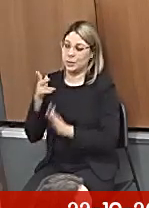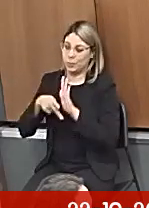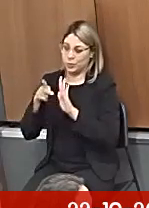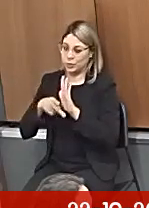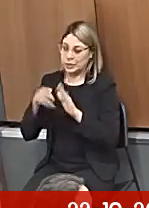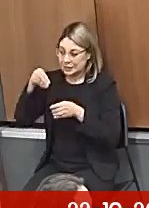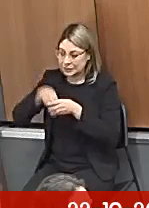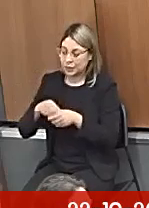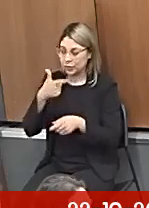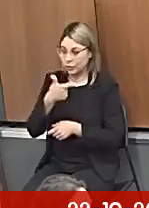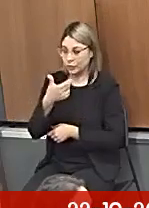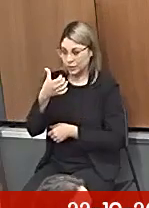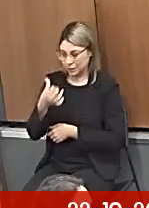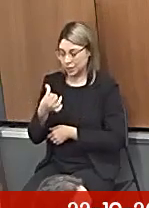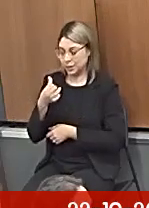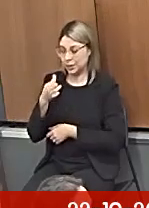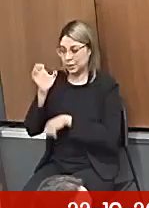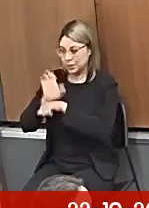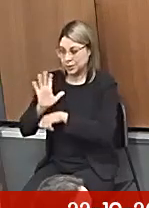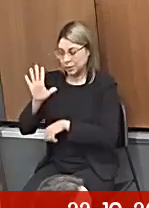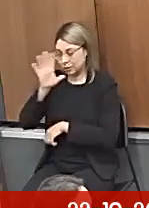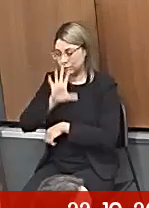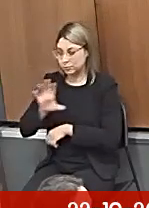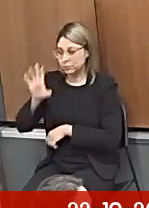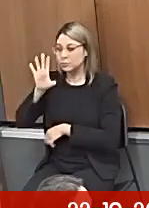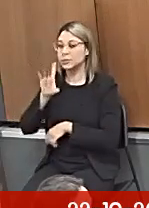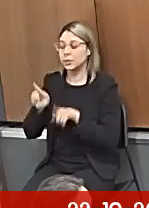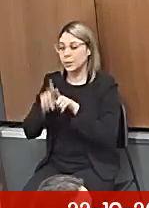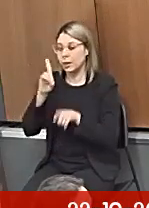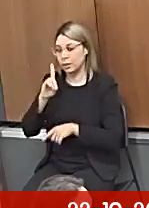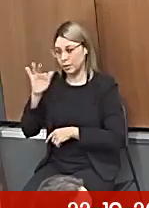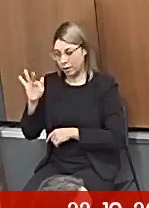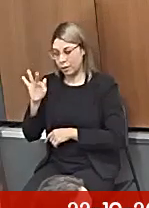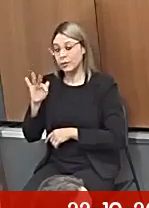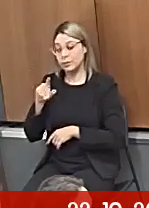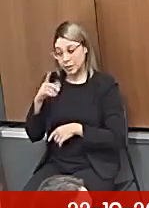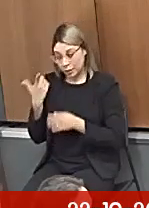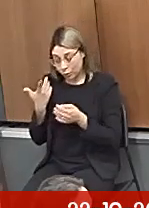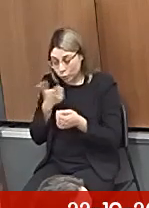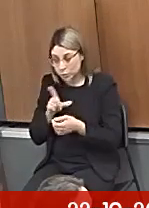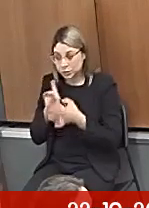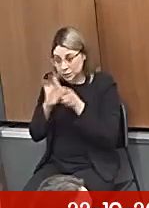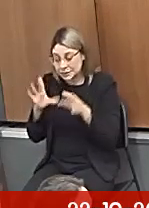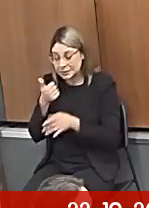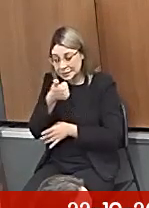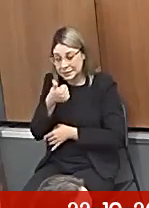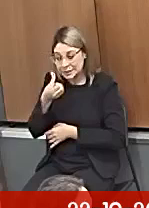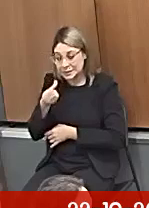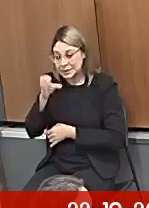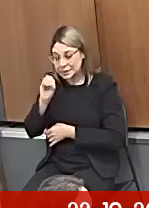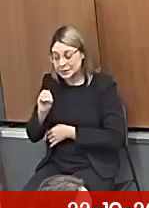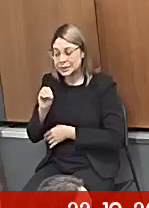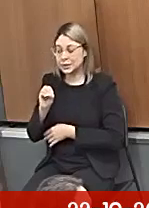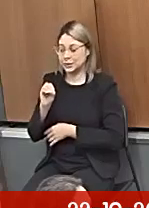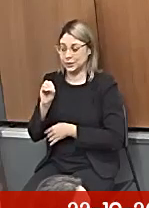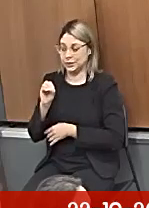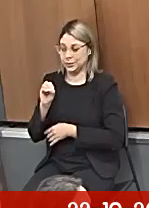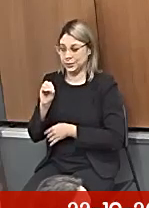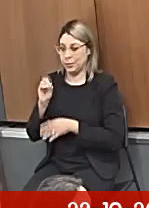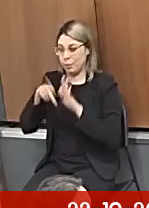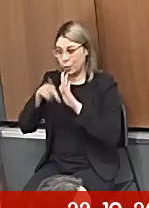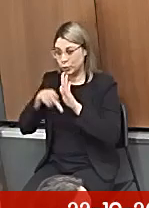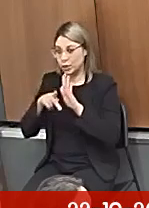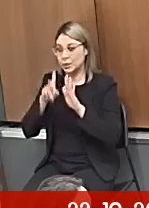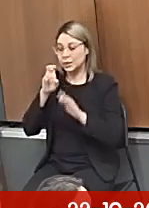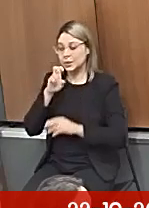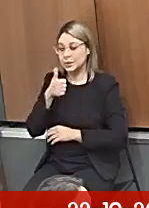nos 26 estados e Distrito Federal, 160 projetos para poder direcionar R$ 5 milhões,